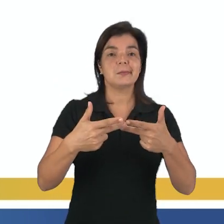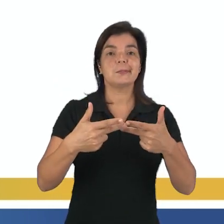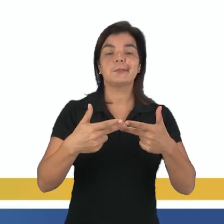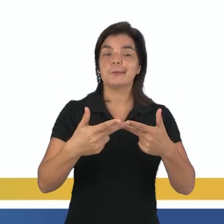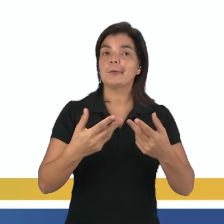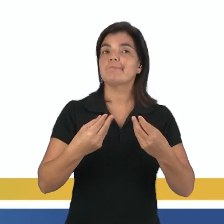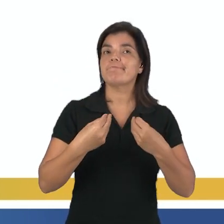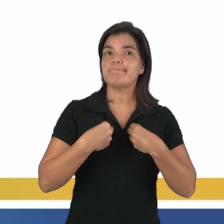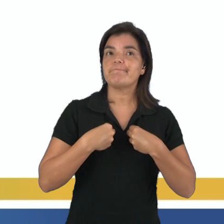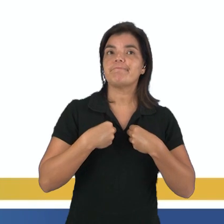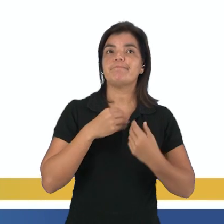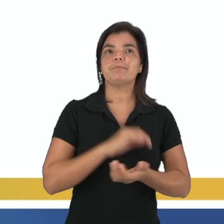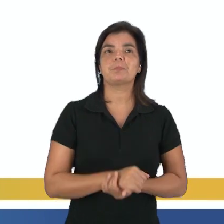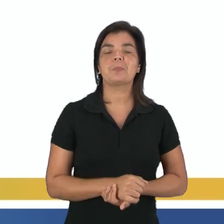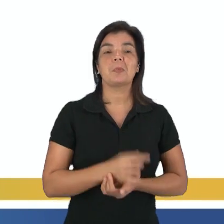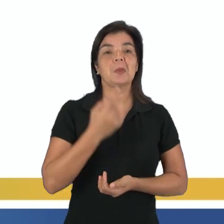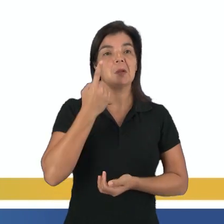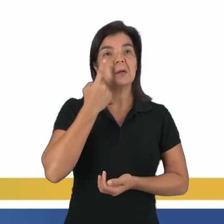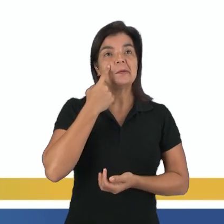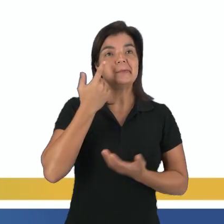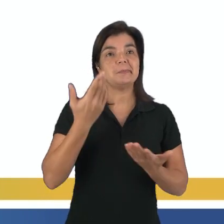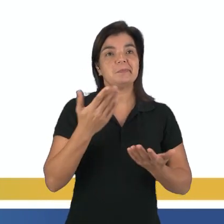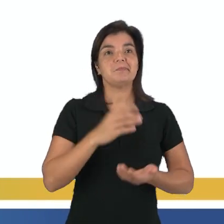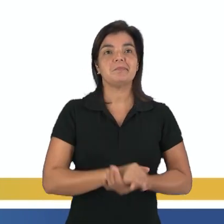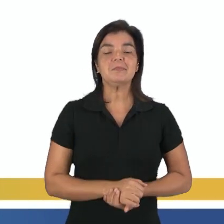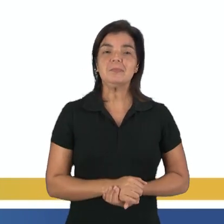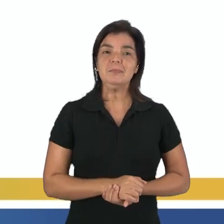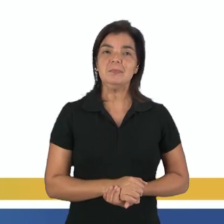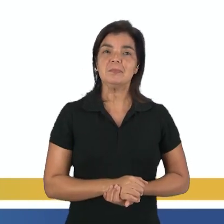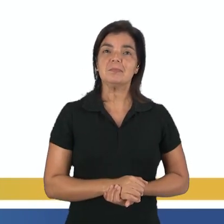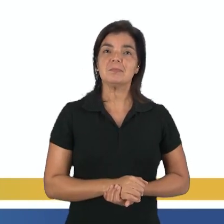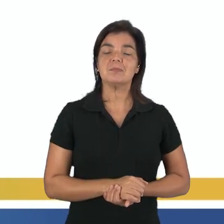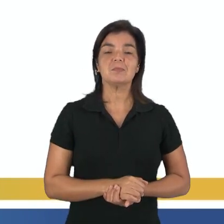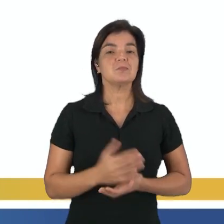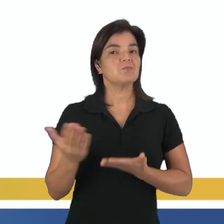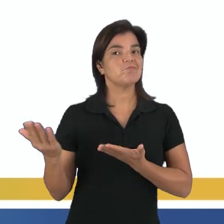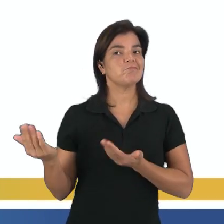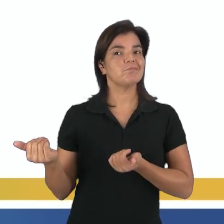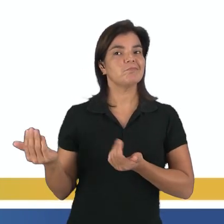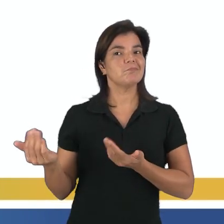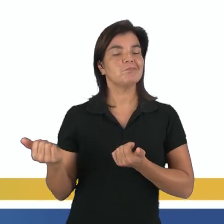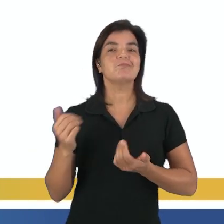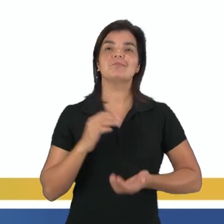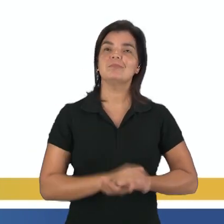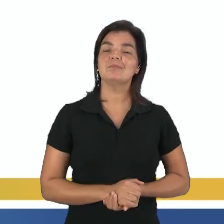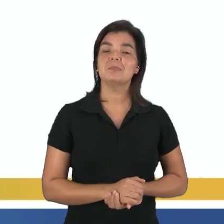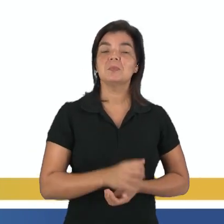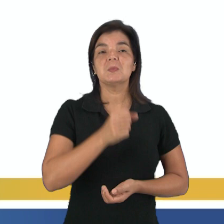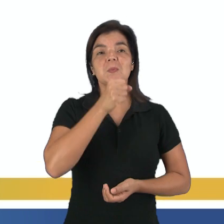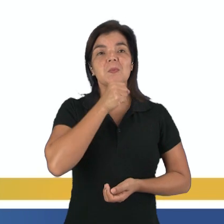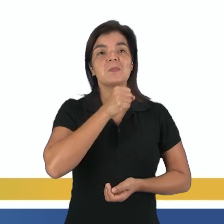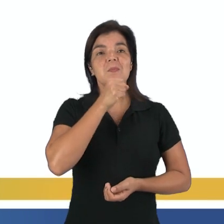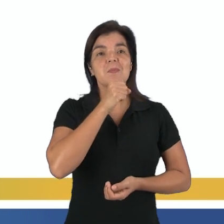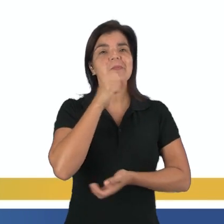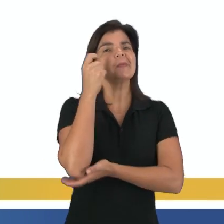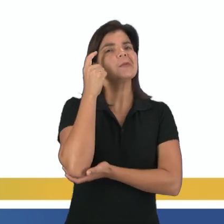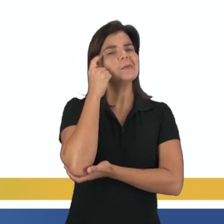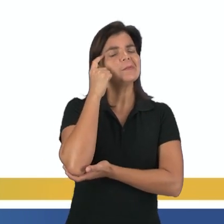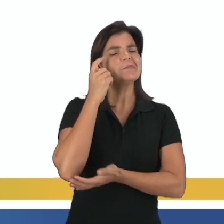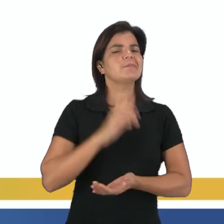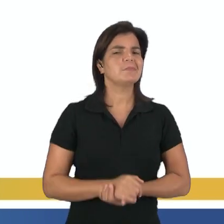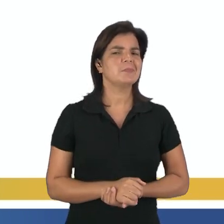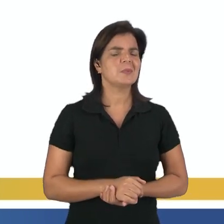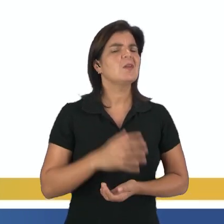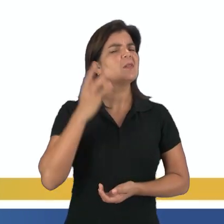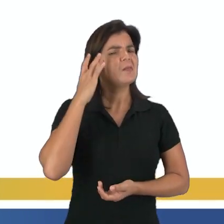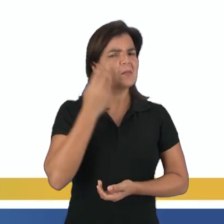nos trazem. Chegamos à fase do jovem, chegamos na velhice e refletimos, será